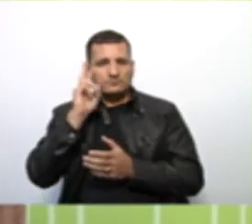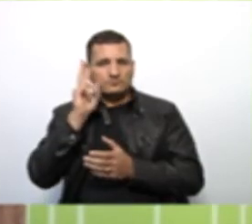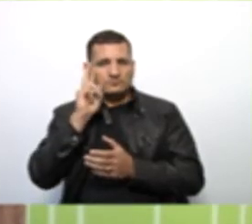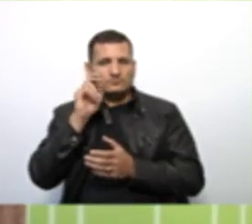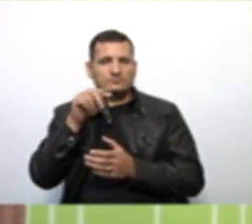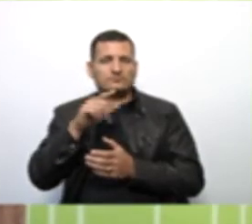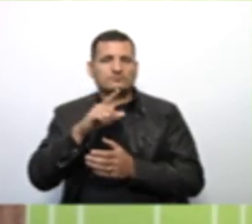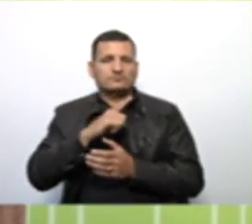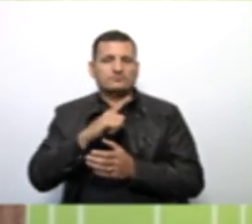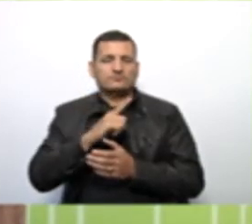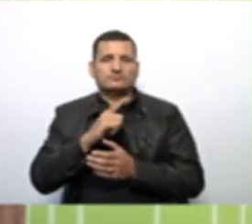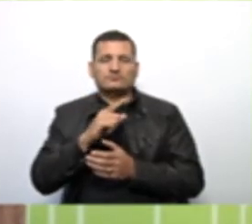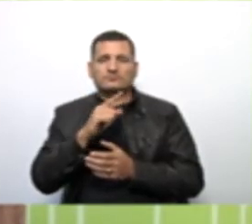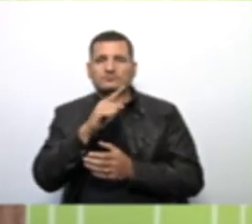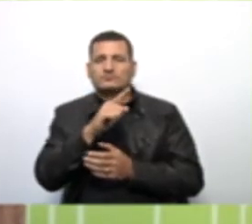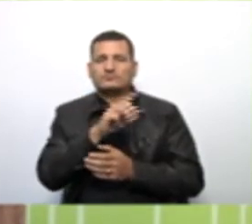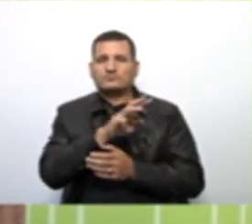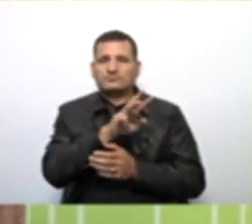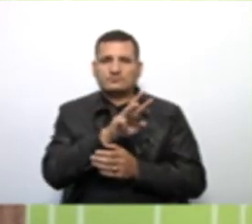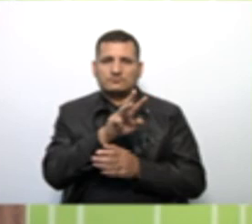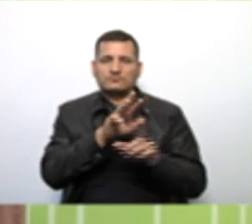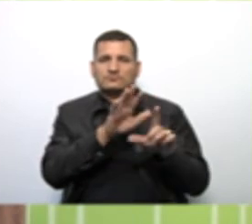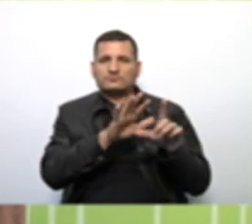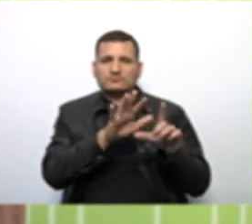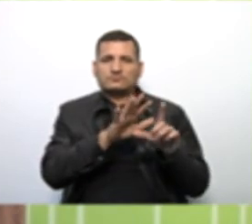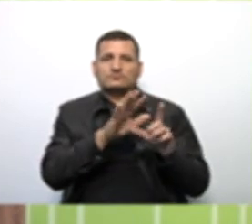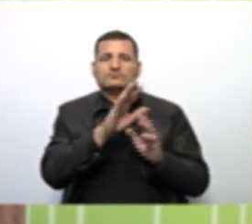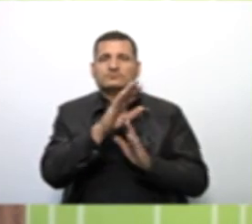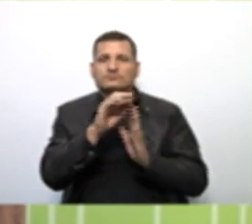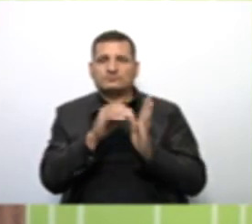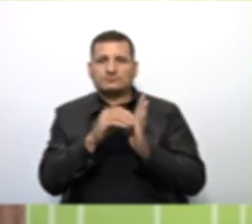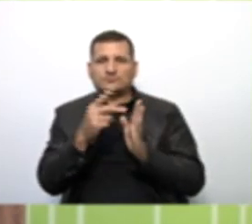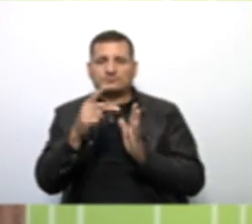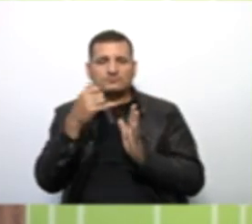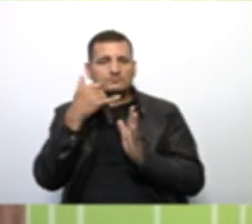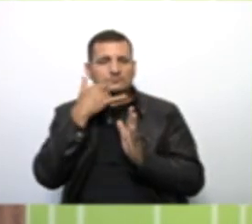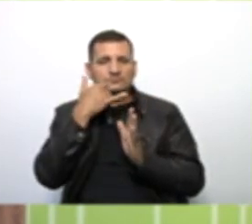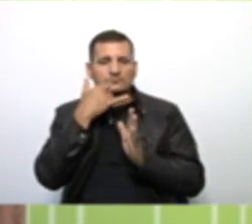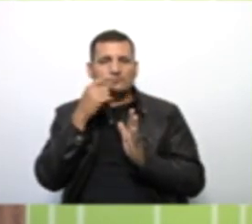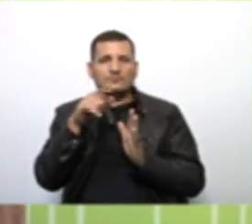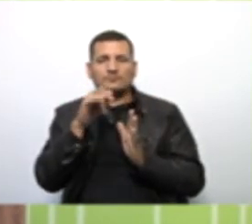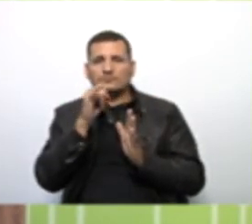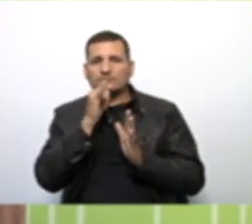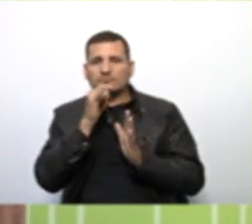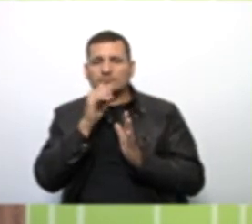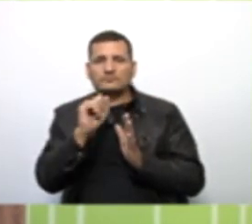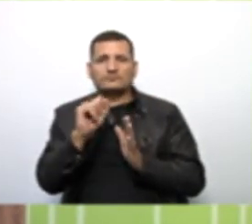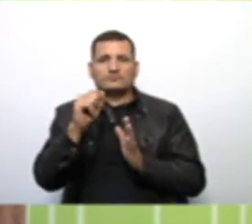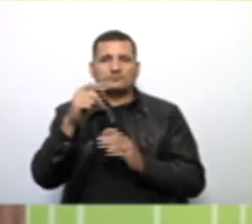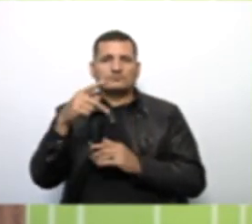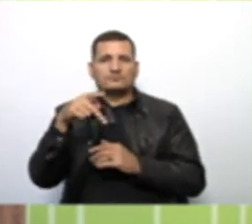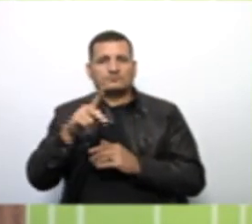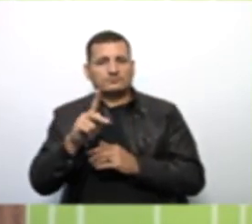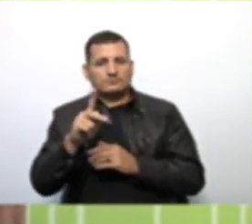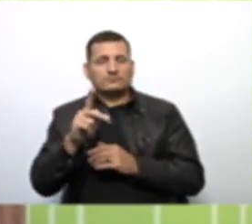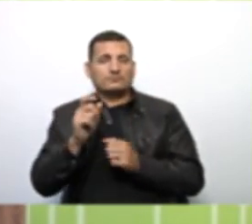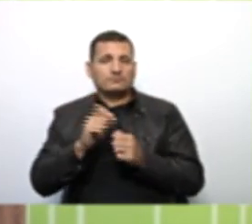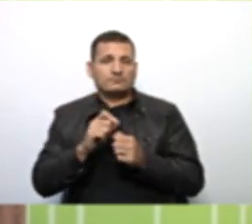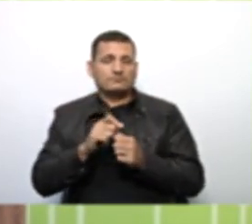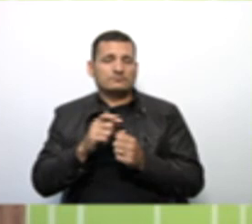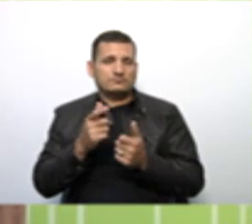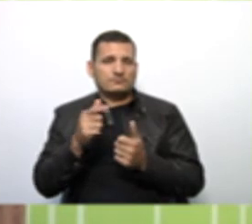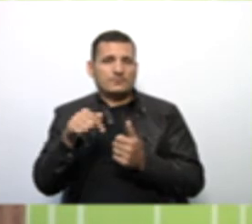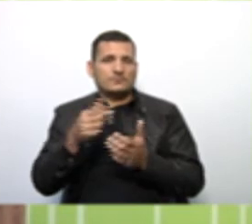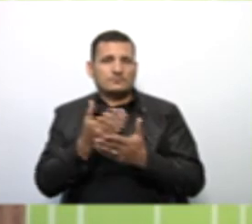tem um arquivinho lá no portal. Pega esse arquivinho e instale no seu celular, que é um exemplo de APK que nós desenvolvemos em sala de